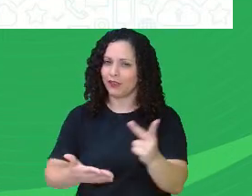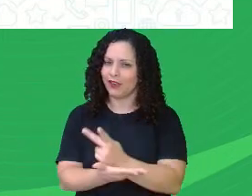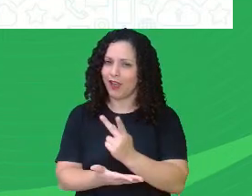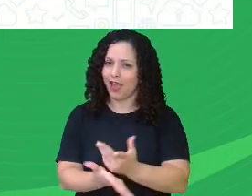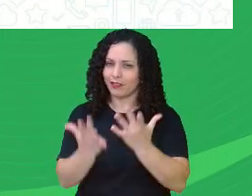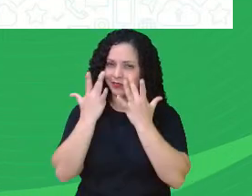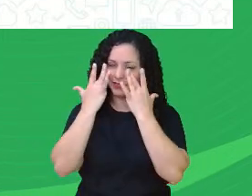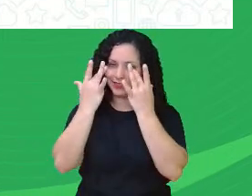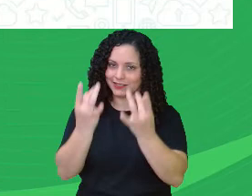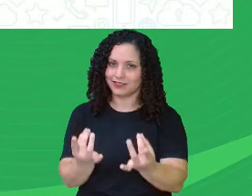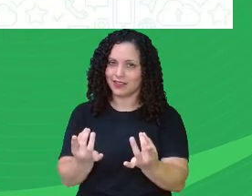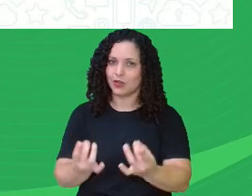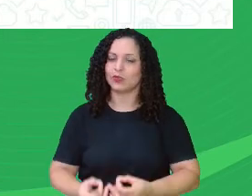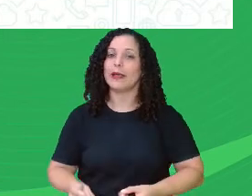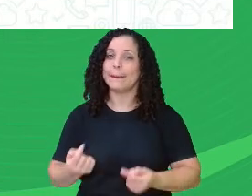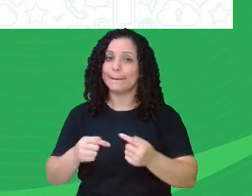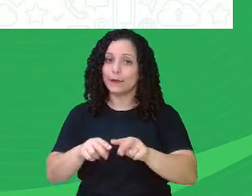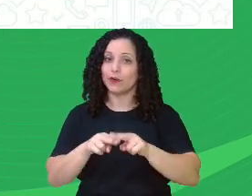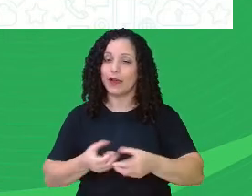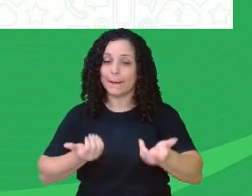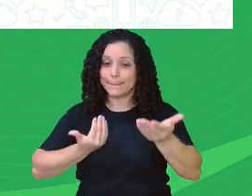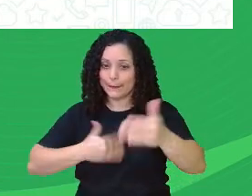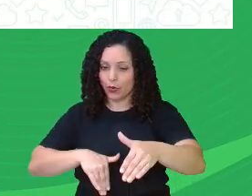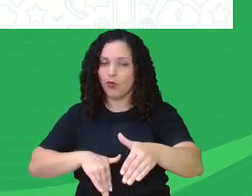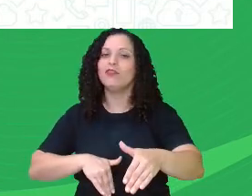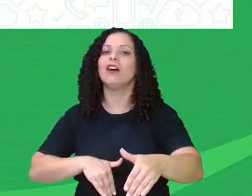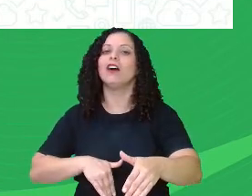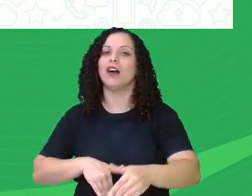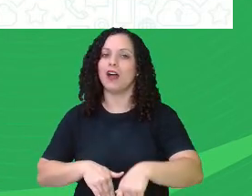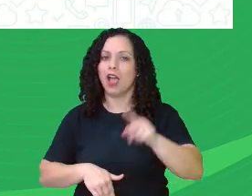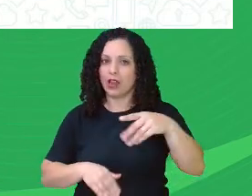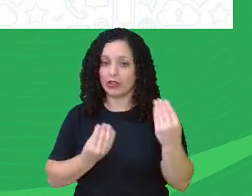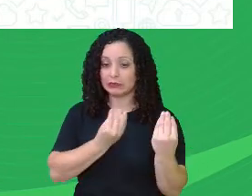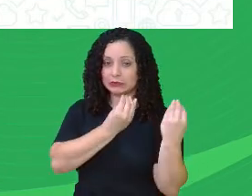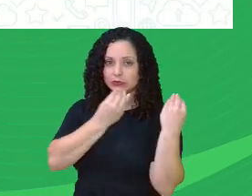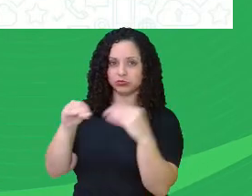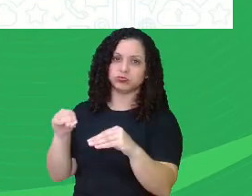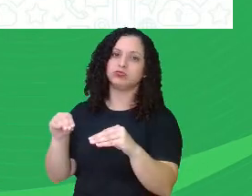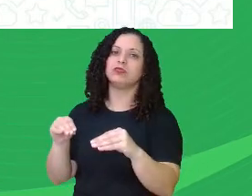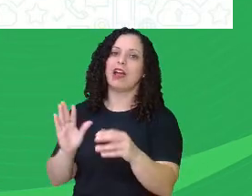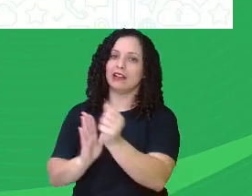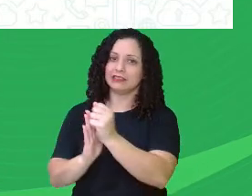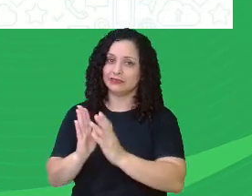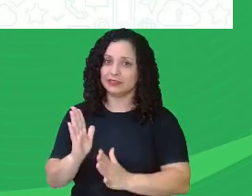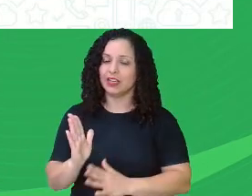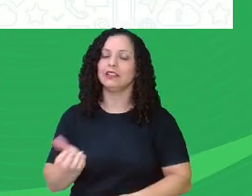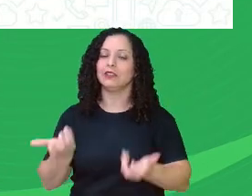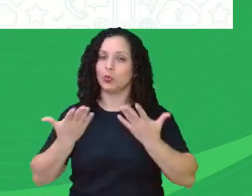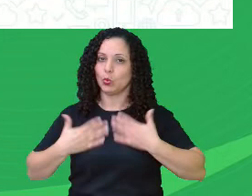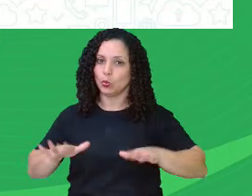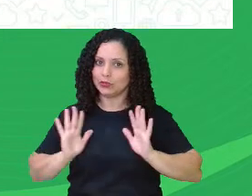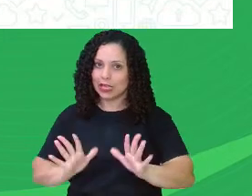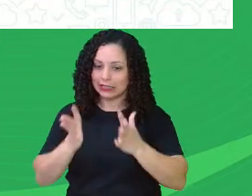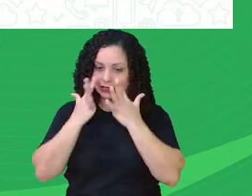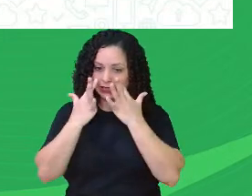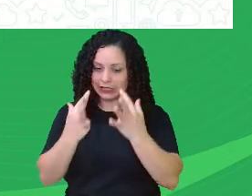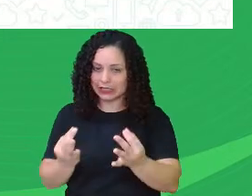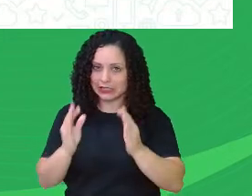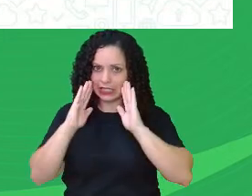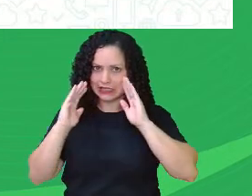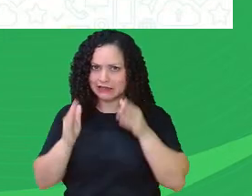bananas, que as avaliações externas e da sua escola também pode colocar. Tem que ter muita atenção. Preste atenção em cada item para poder